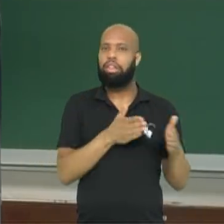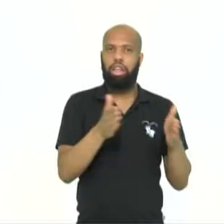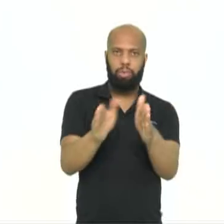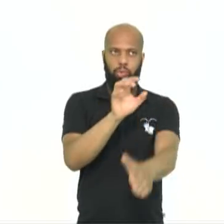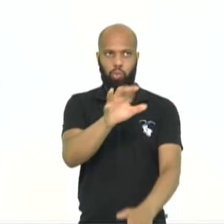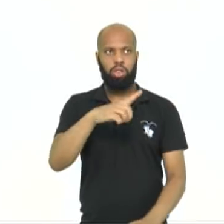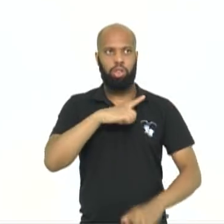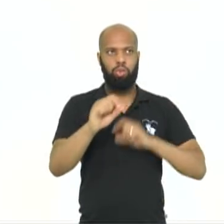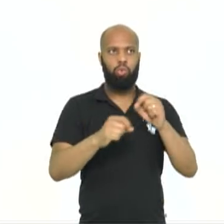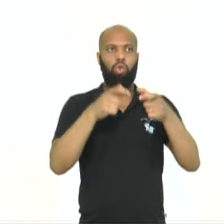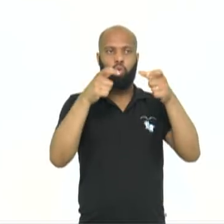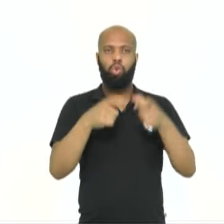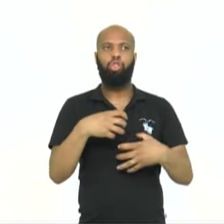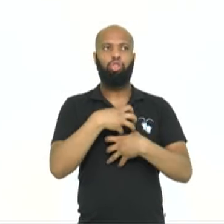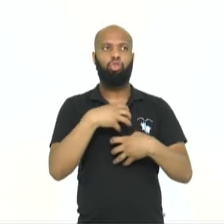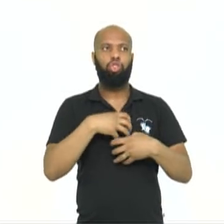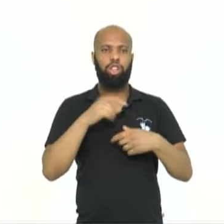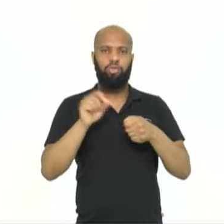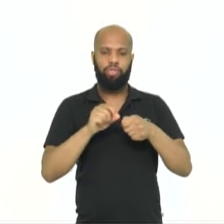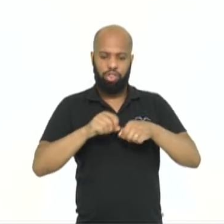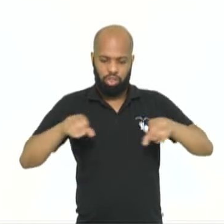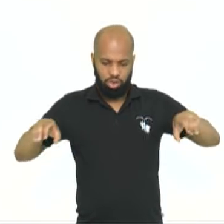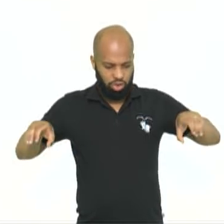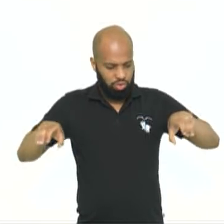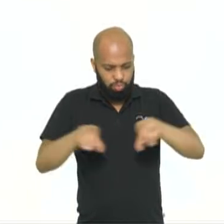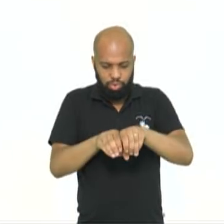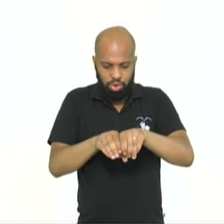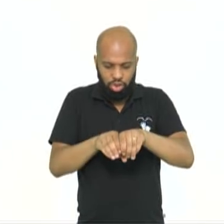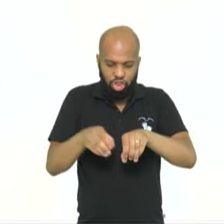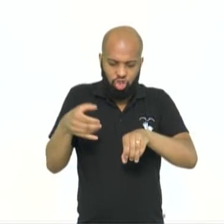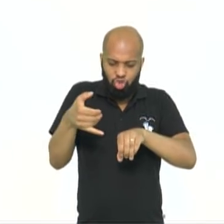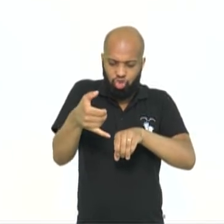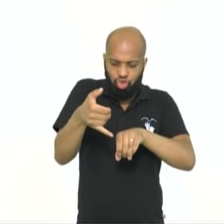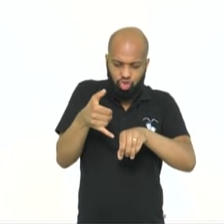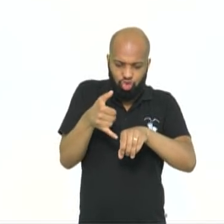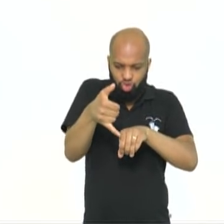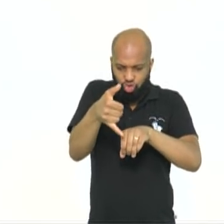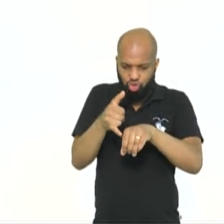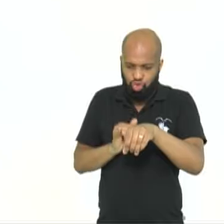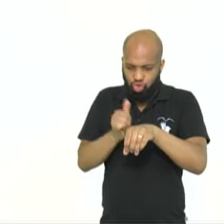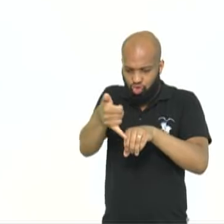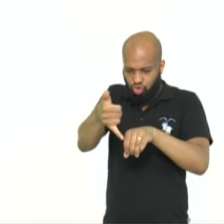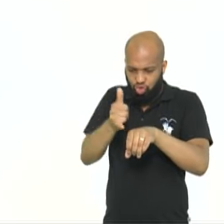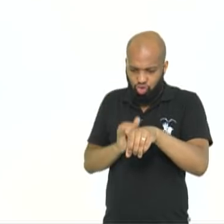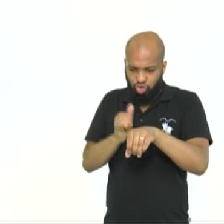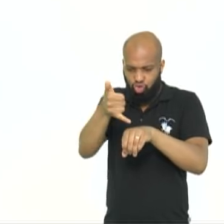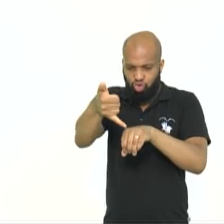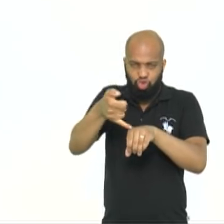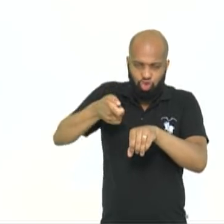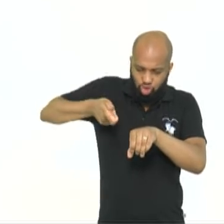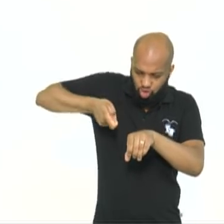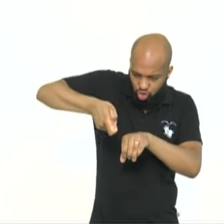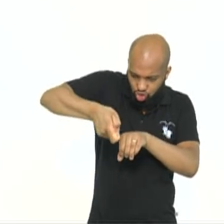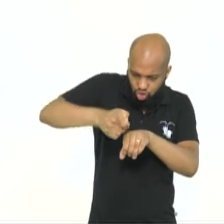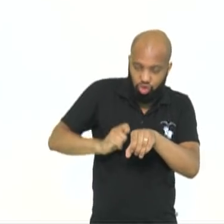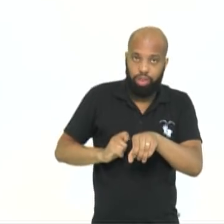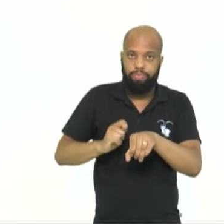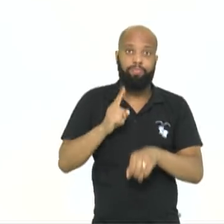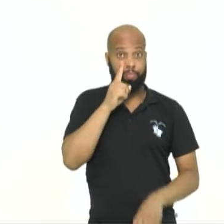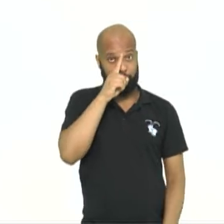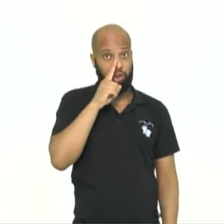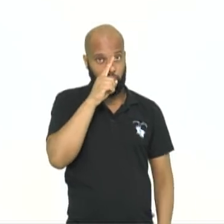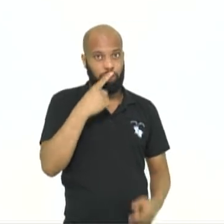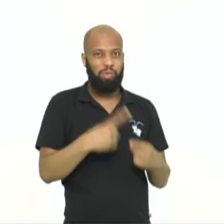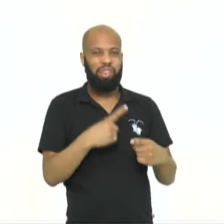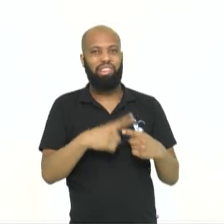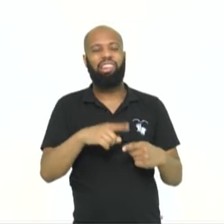o chumbamento, a solda desses tubos era feita com chumbo. E era uma atividade muito nociva à saúde, né, você lidar ali com o